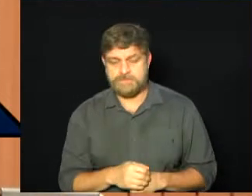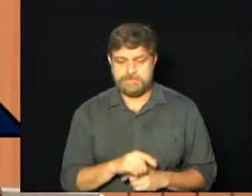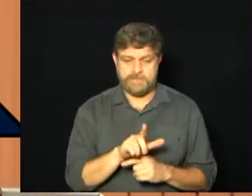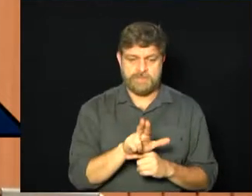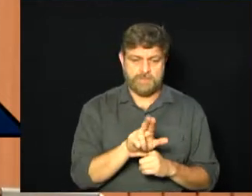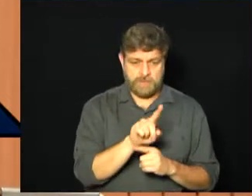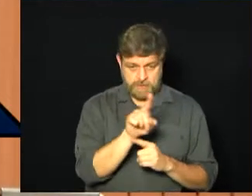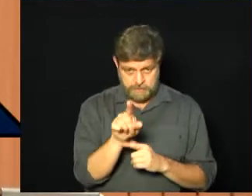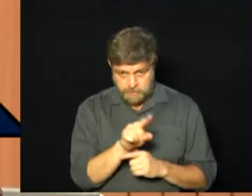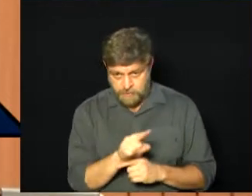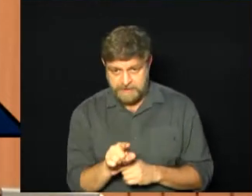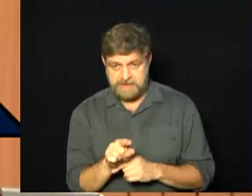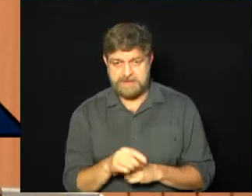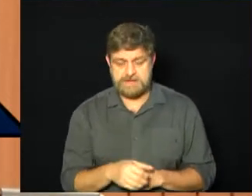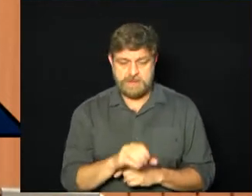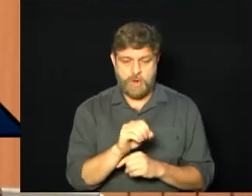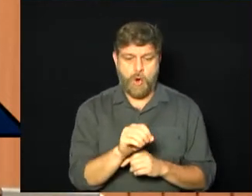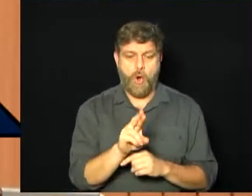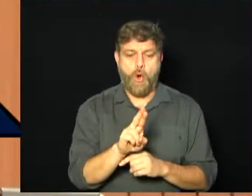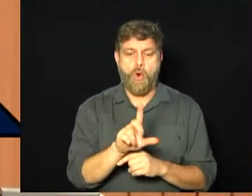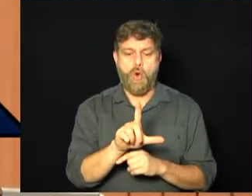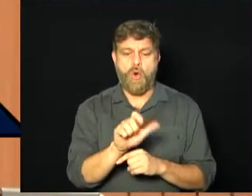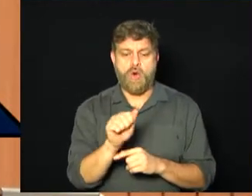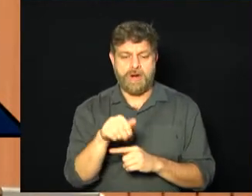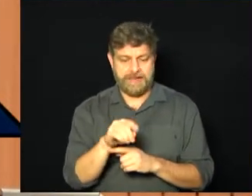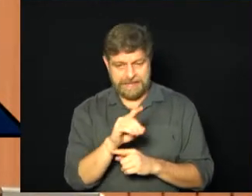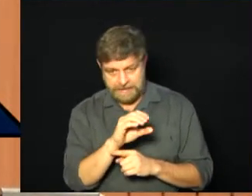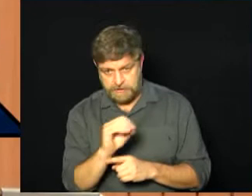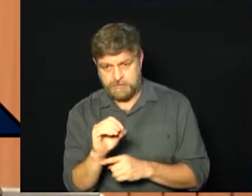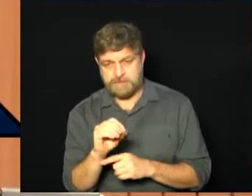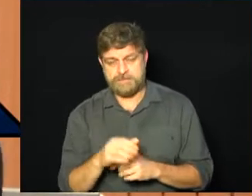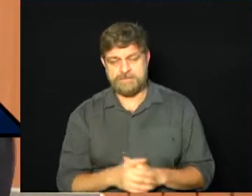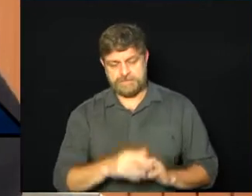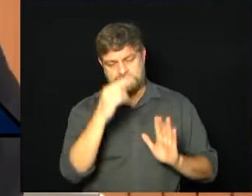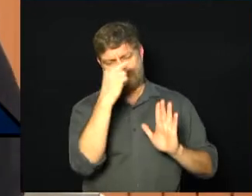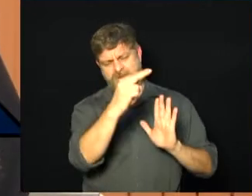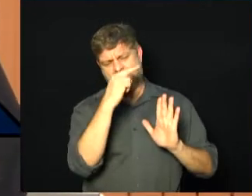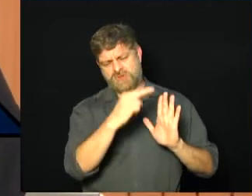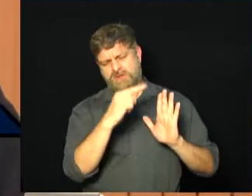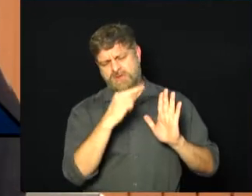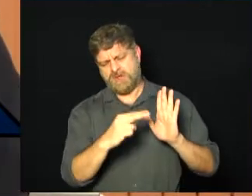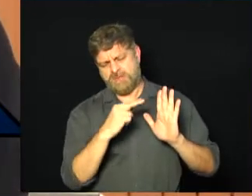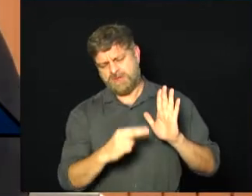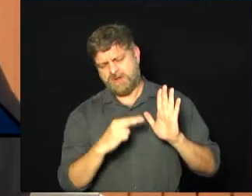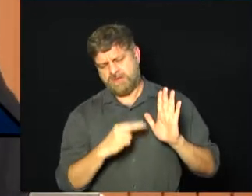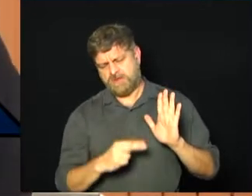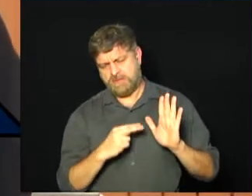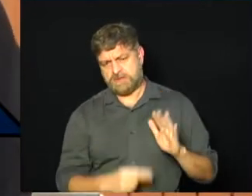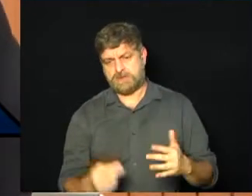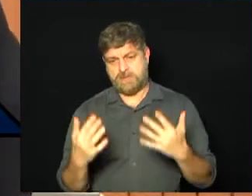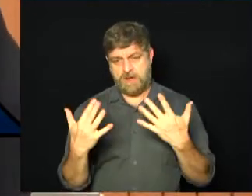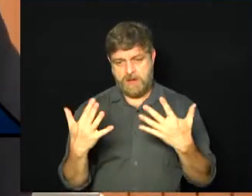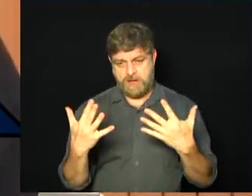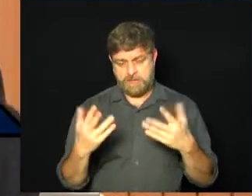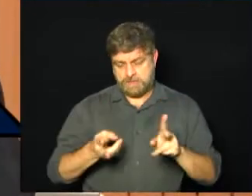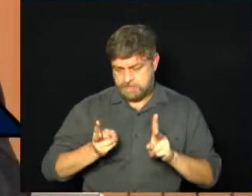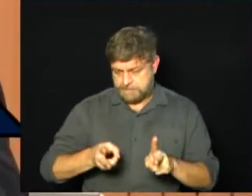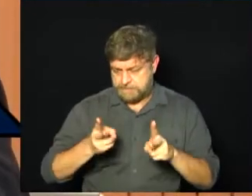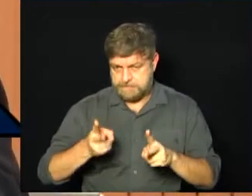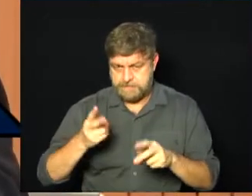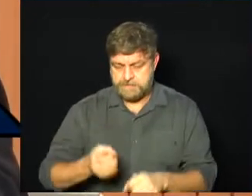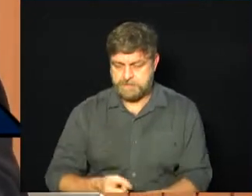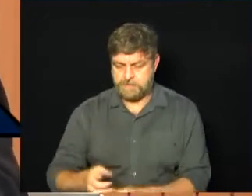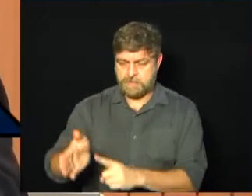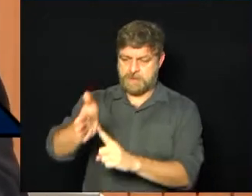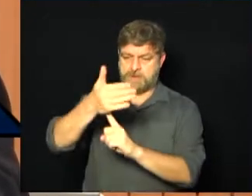de Carvalho e Orlando Rodrigues Ferreira. Essas são as mãos que continuam empunhando